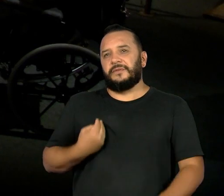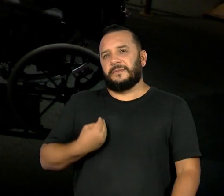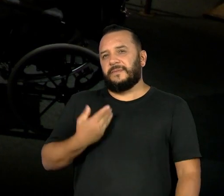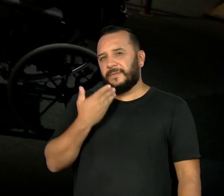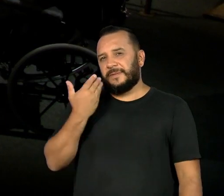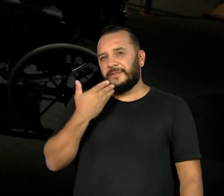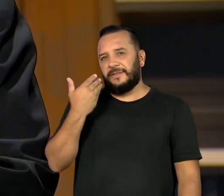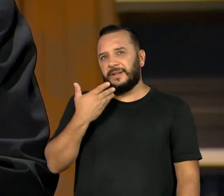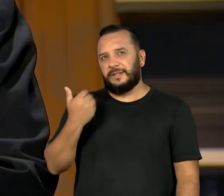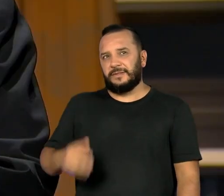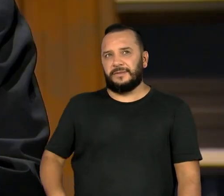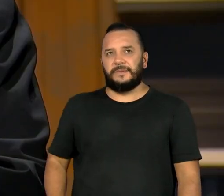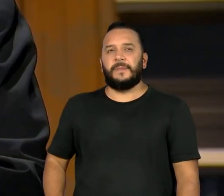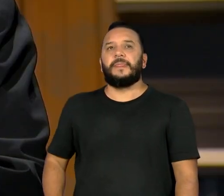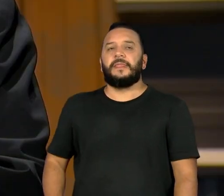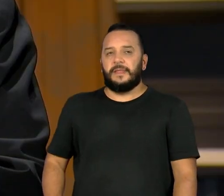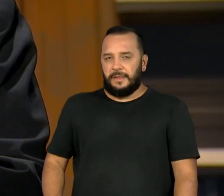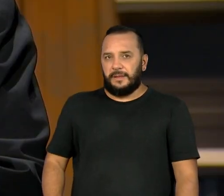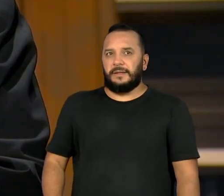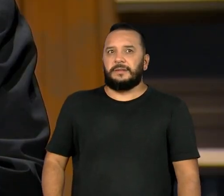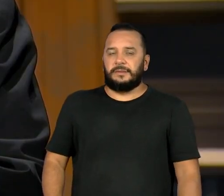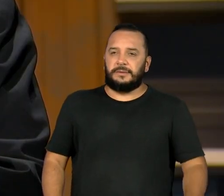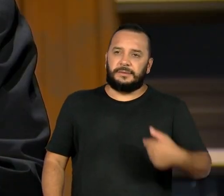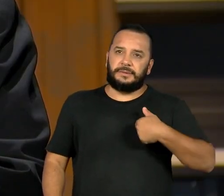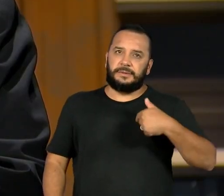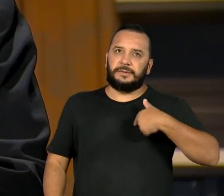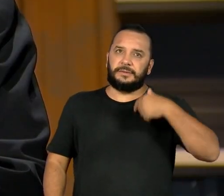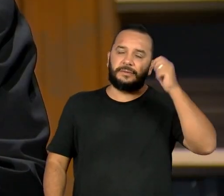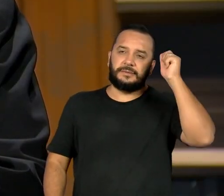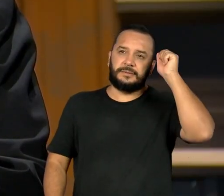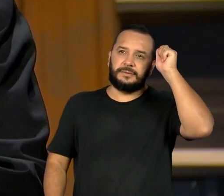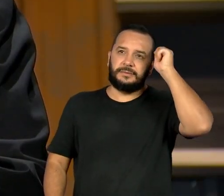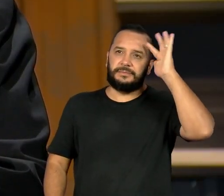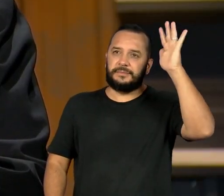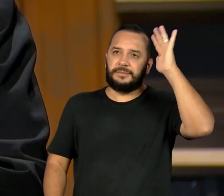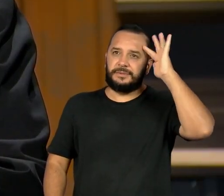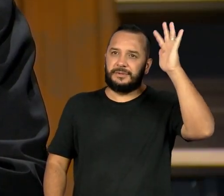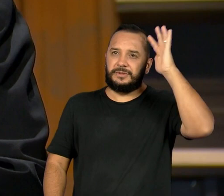fácil. Eu também imaginei que fosse um